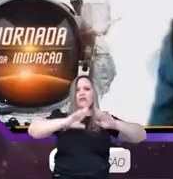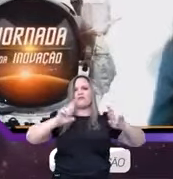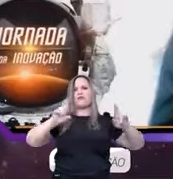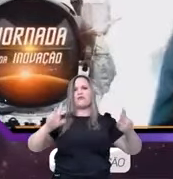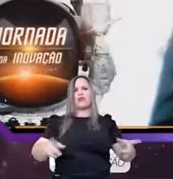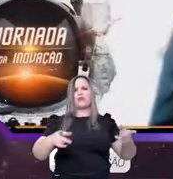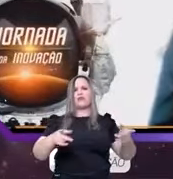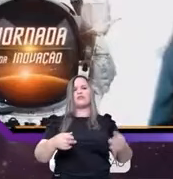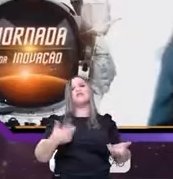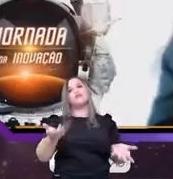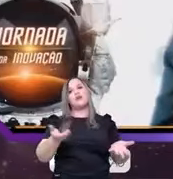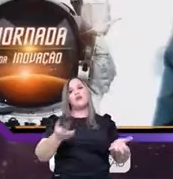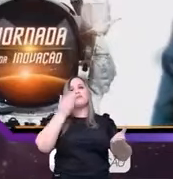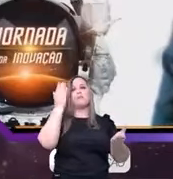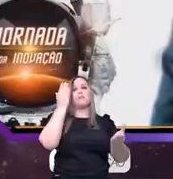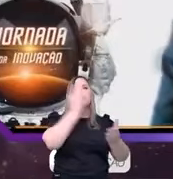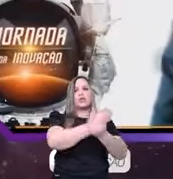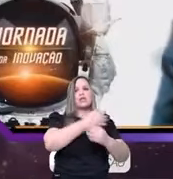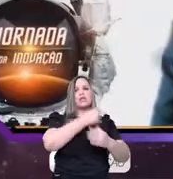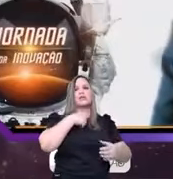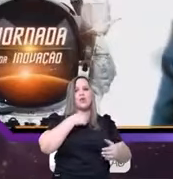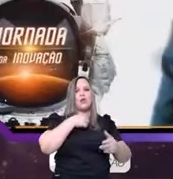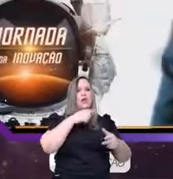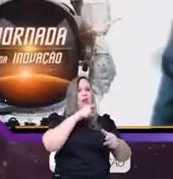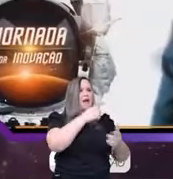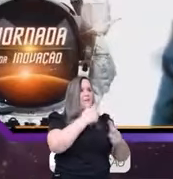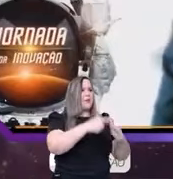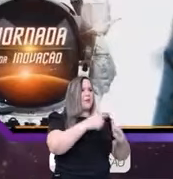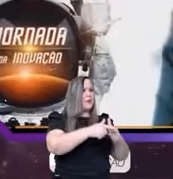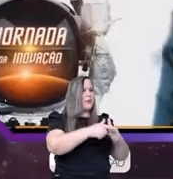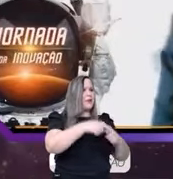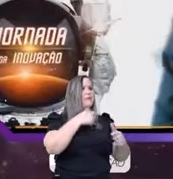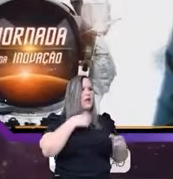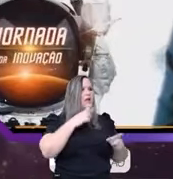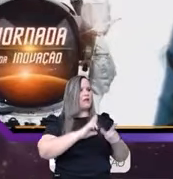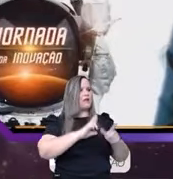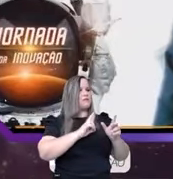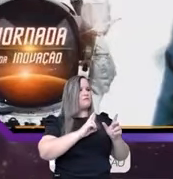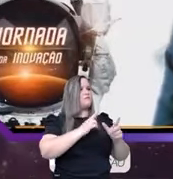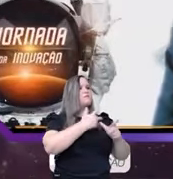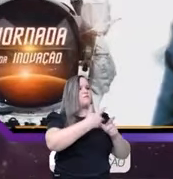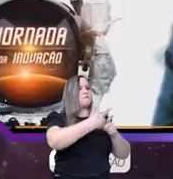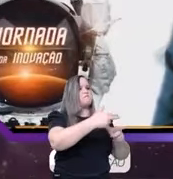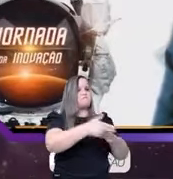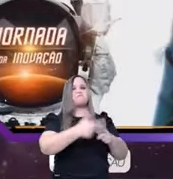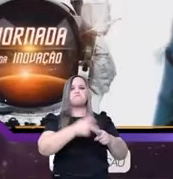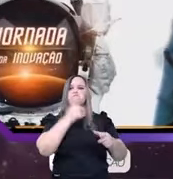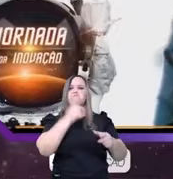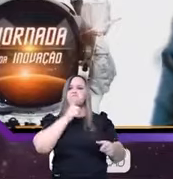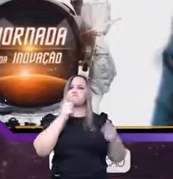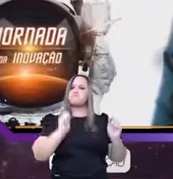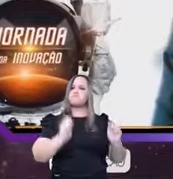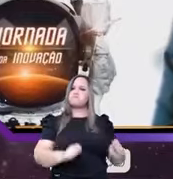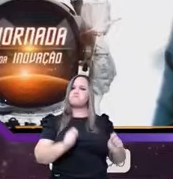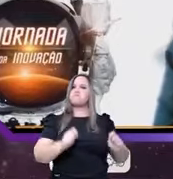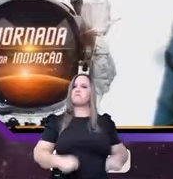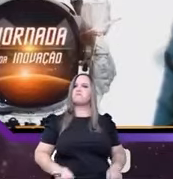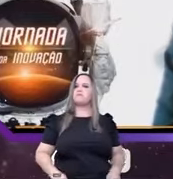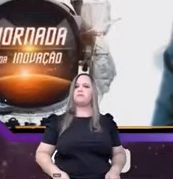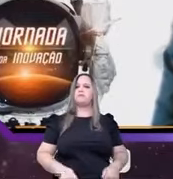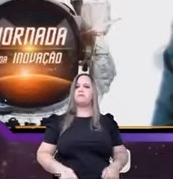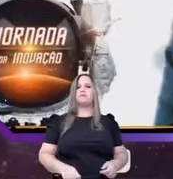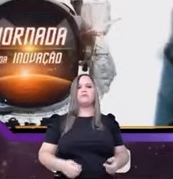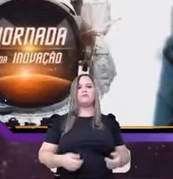um conflito. Isso se aproxima muito mais do que a gente vem vendo acontecer, até mesmo por influência do